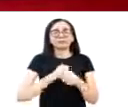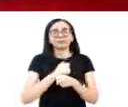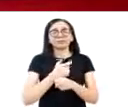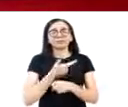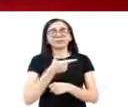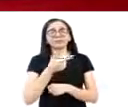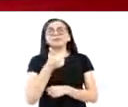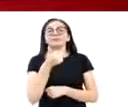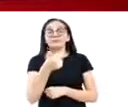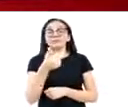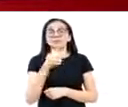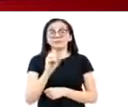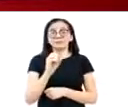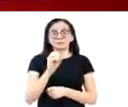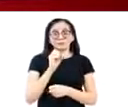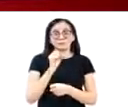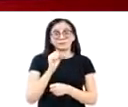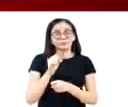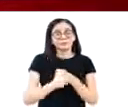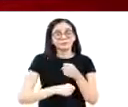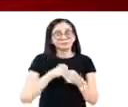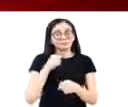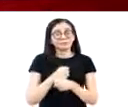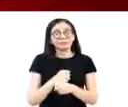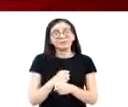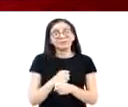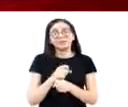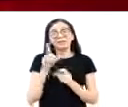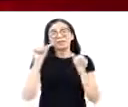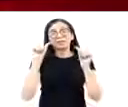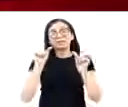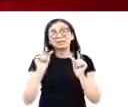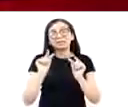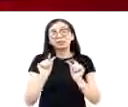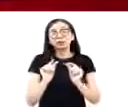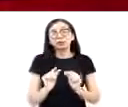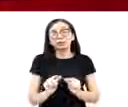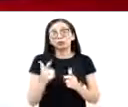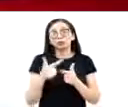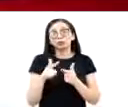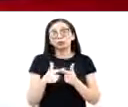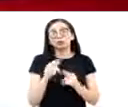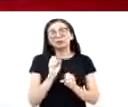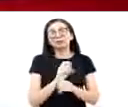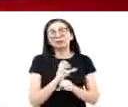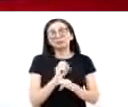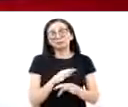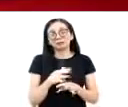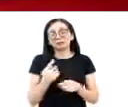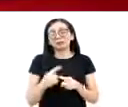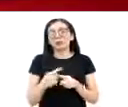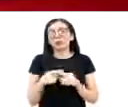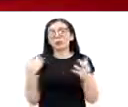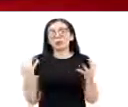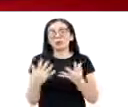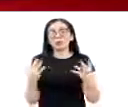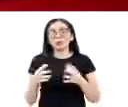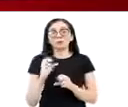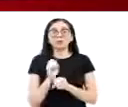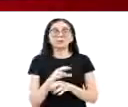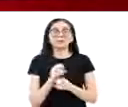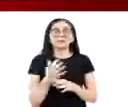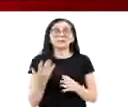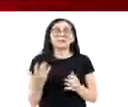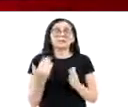minimizando o estrago que foi colocado. Porque hoje nós temos uma educação fragmentada.